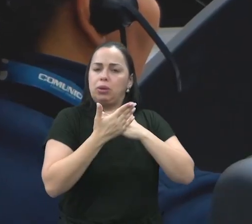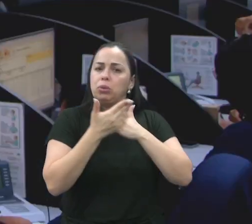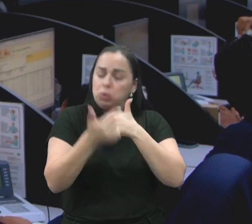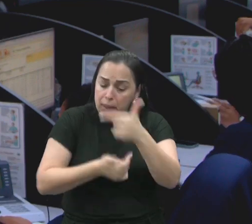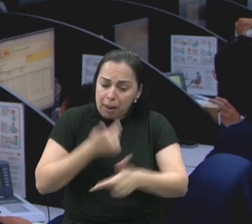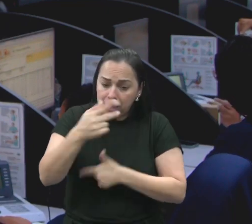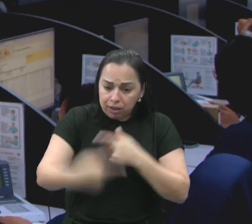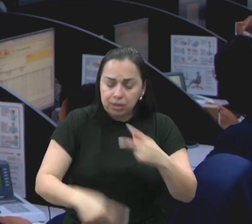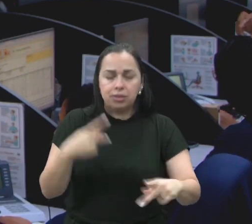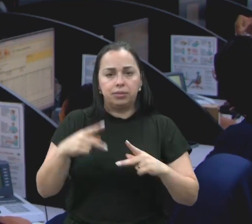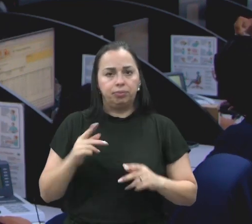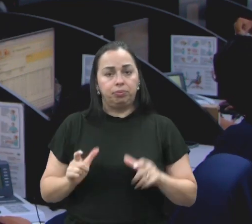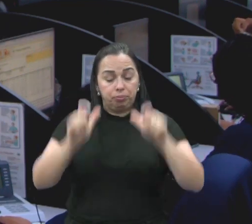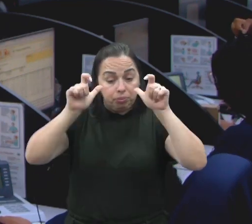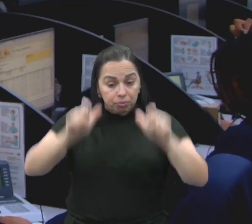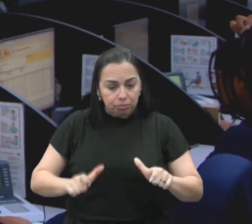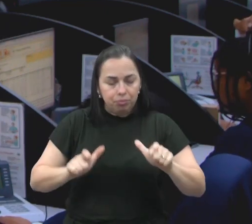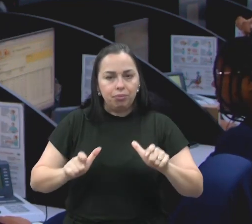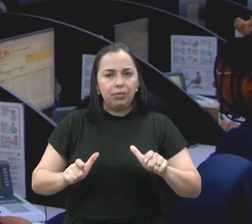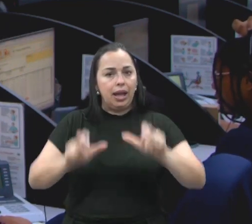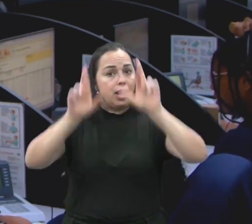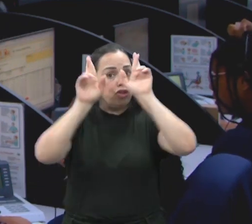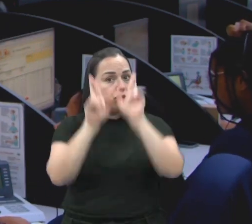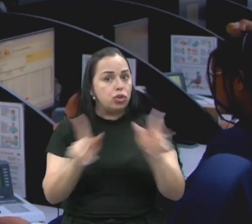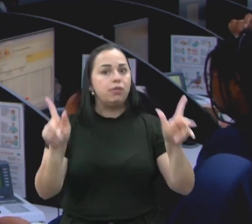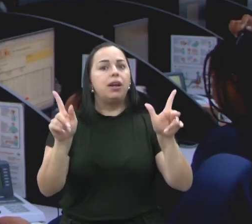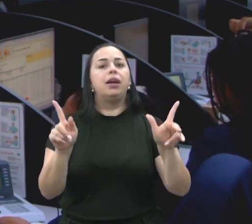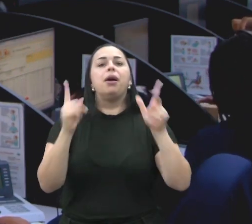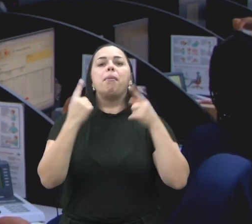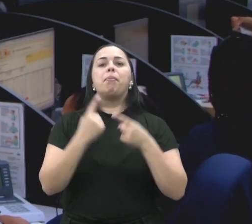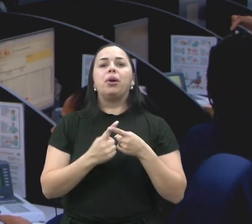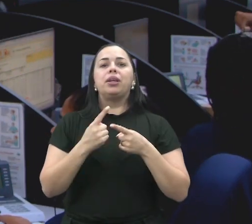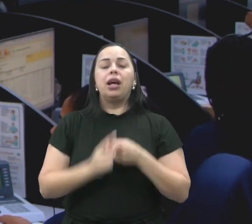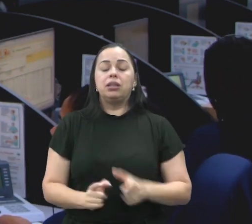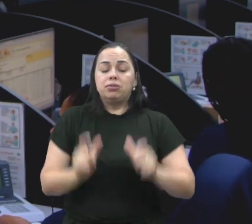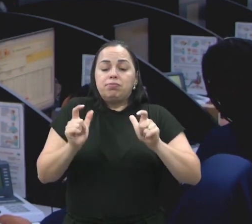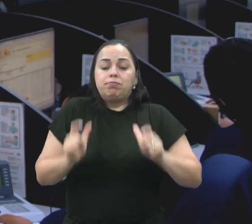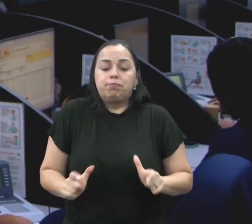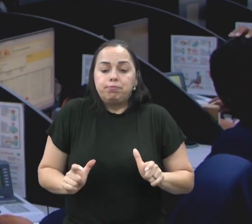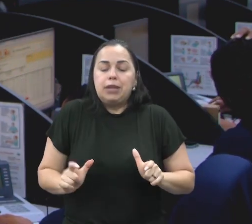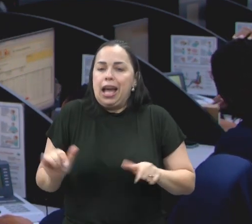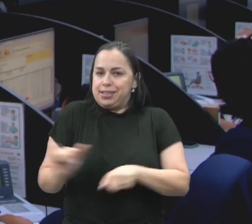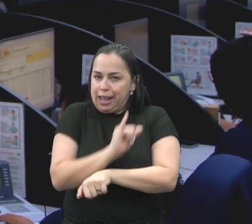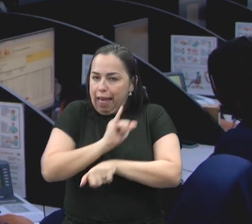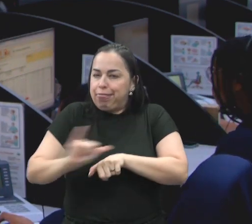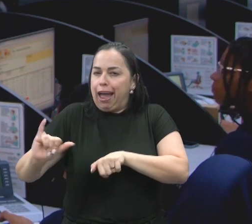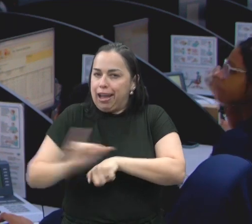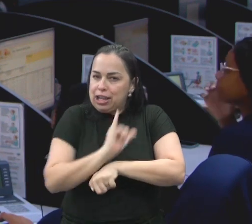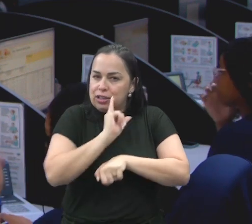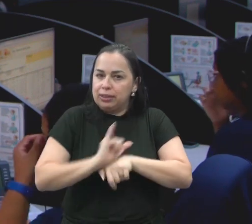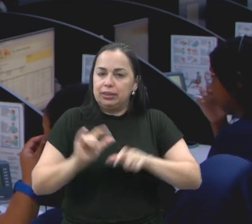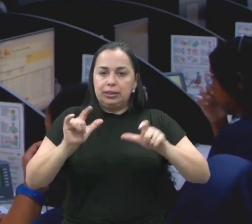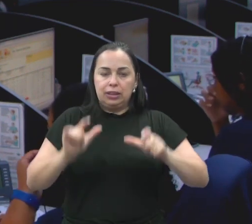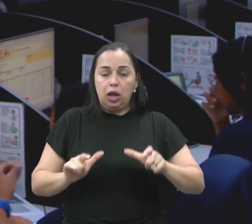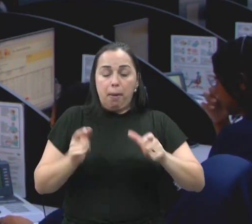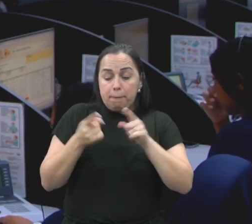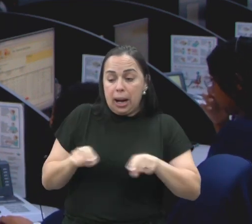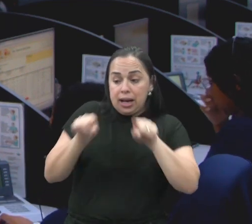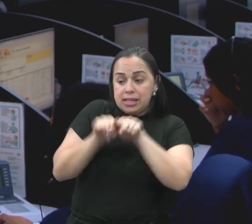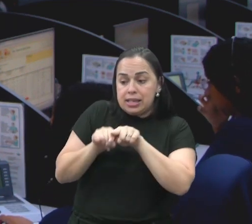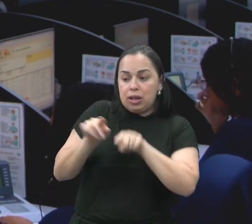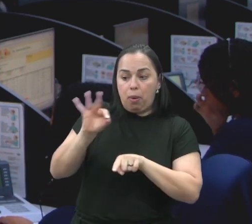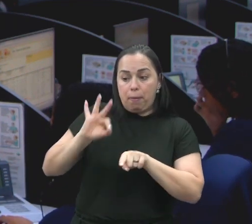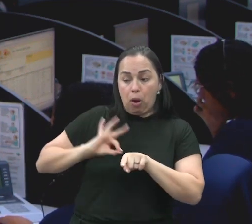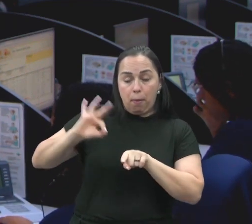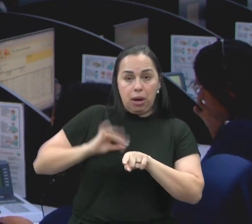São José. A nossa central de regulação é uma central de regulação diferenciada justamente pelo local onde ela está, que é juntamente